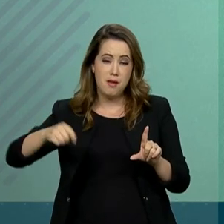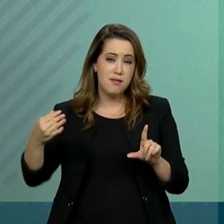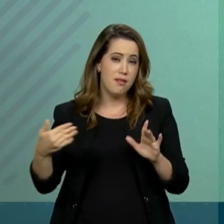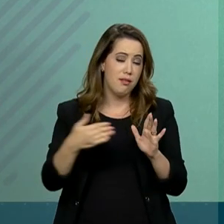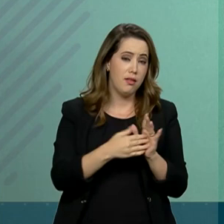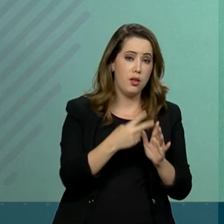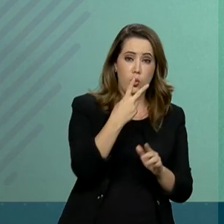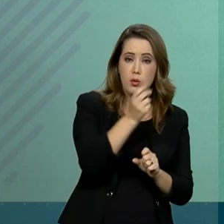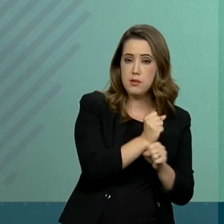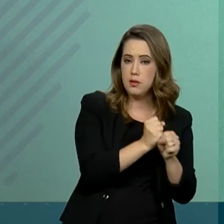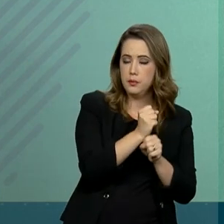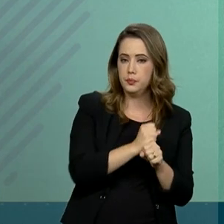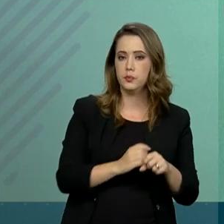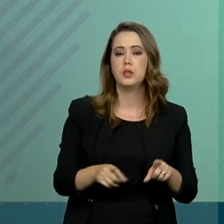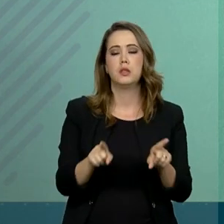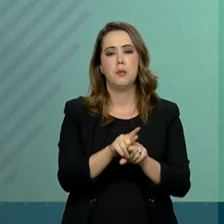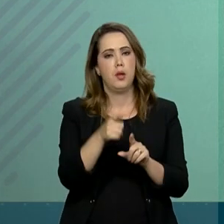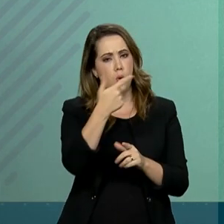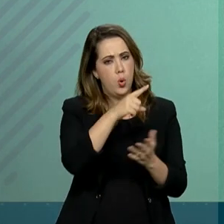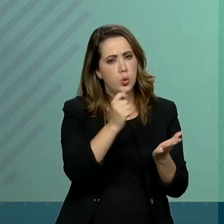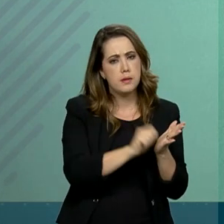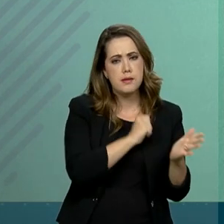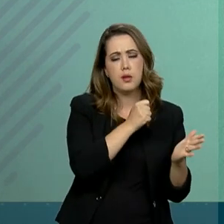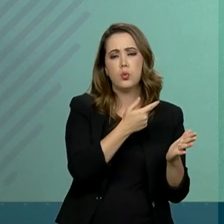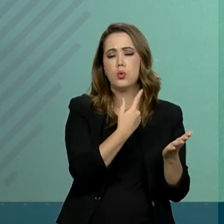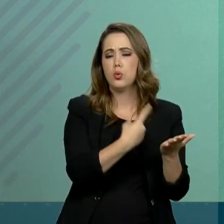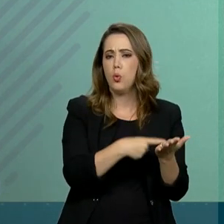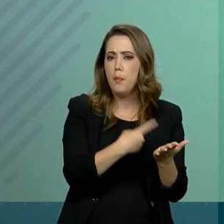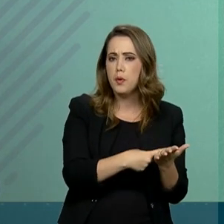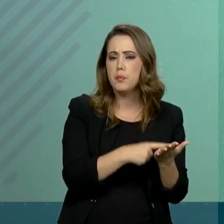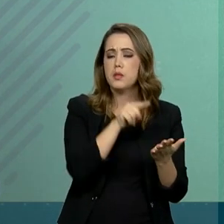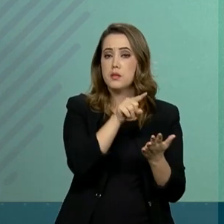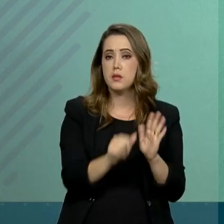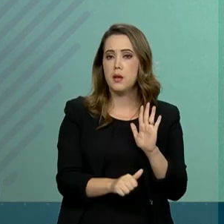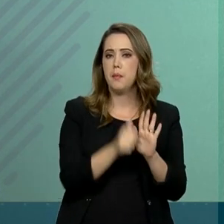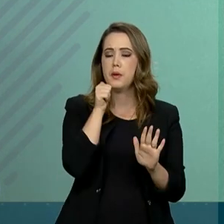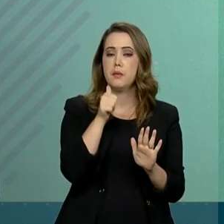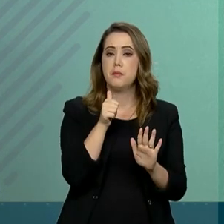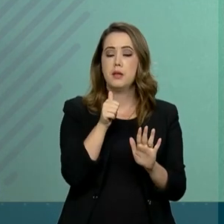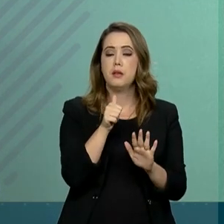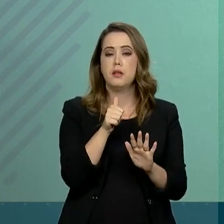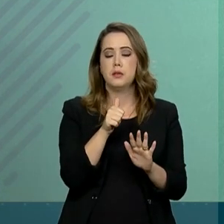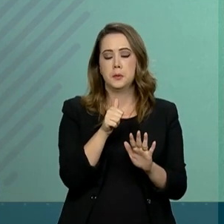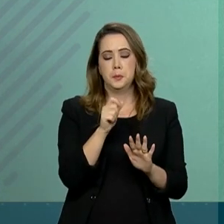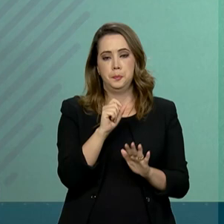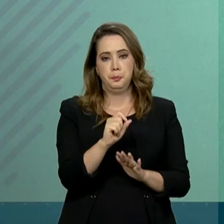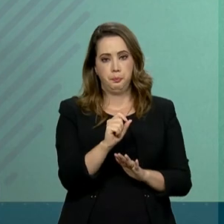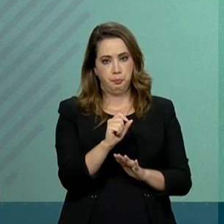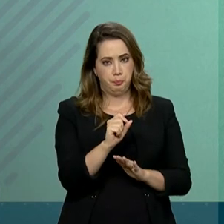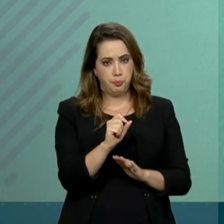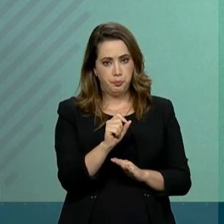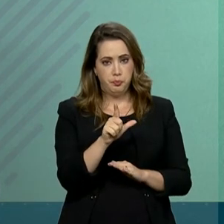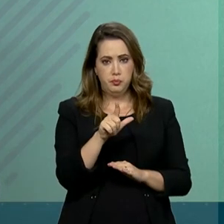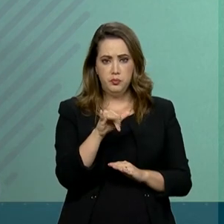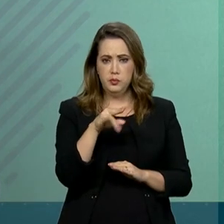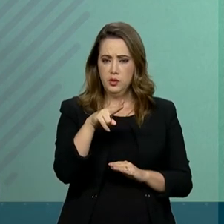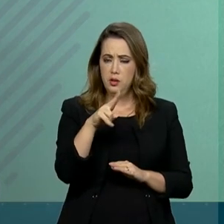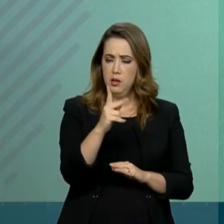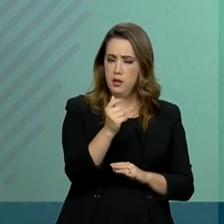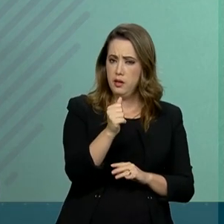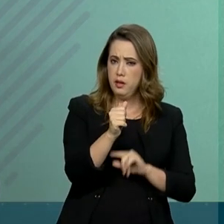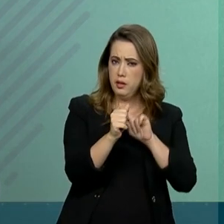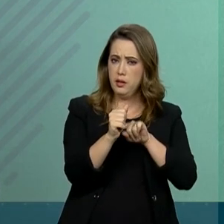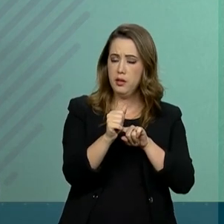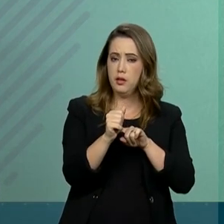pela inauguração em curitiba da primeira linha de envase de propano da américa do sul em